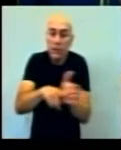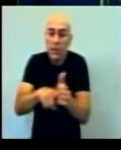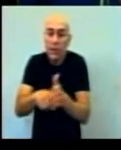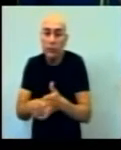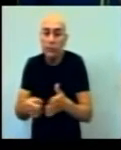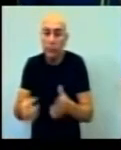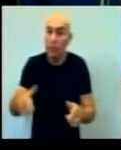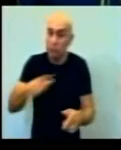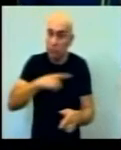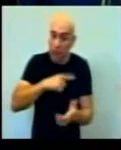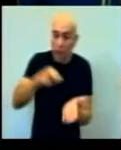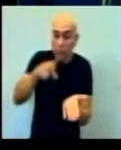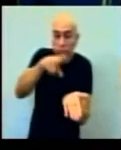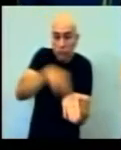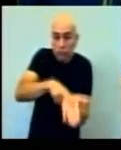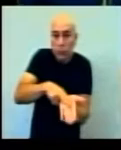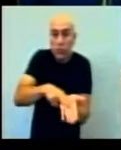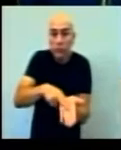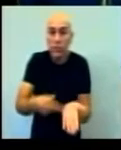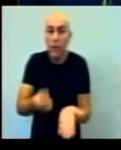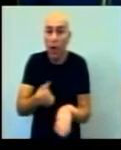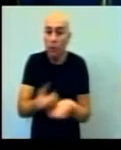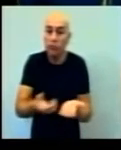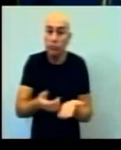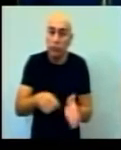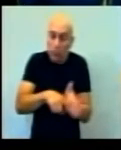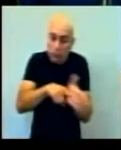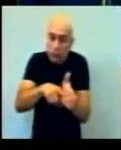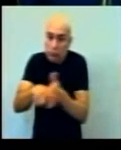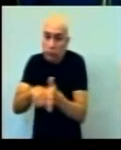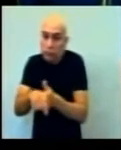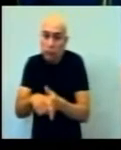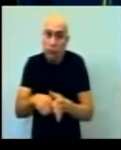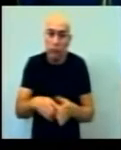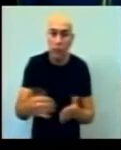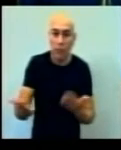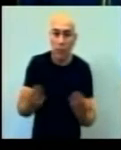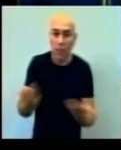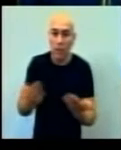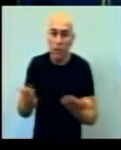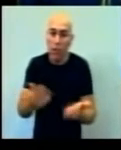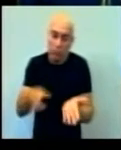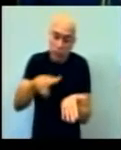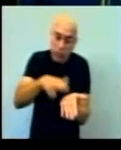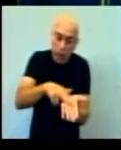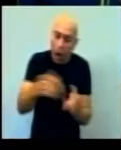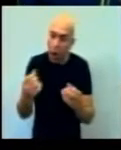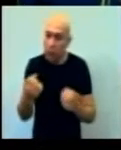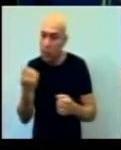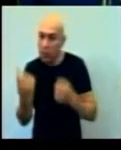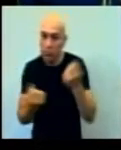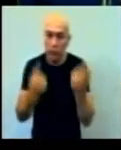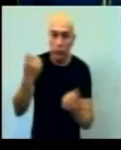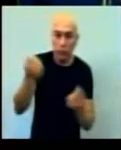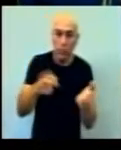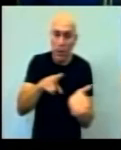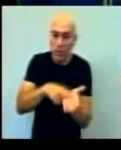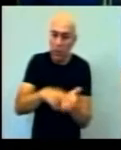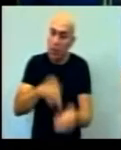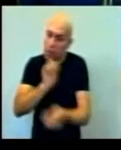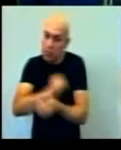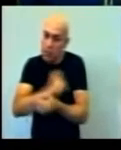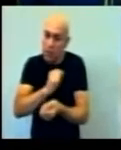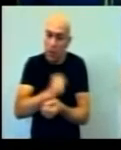situação dele, se ele ainda está internado. Tá? Essa investigação considerado praticamente umas internações, algumas internações que estão